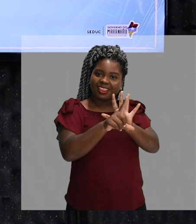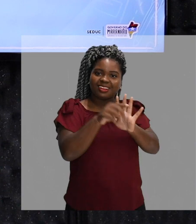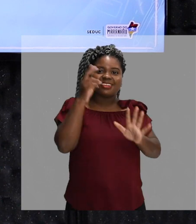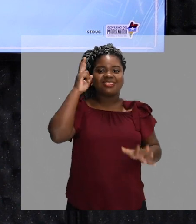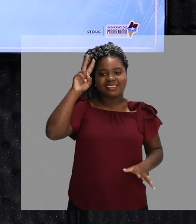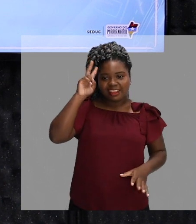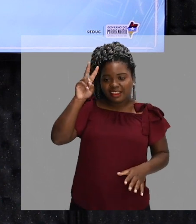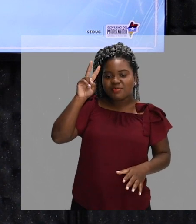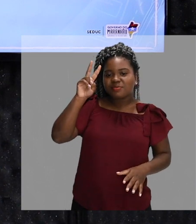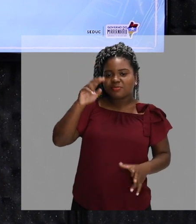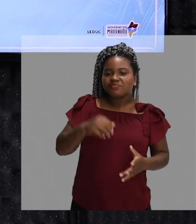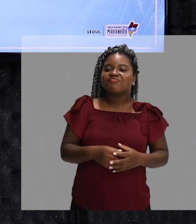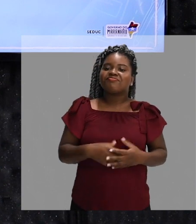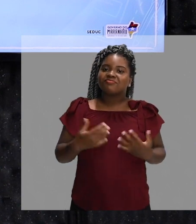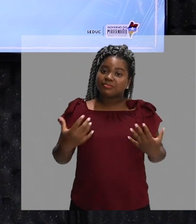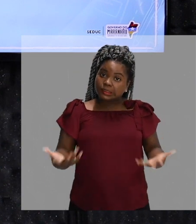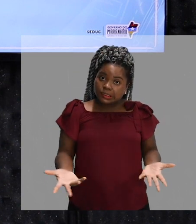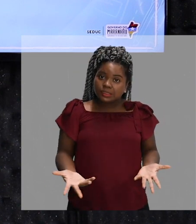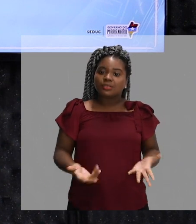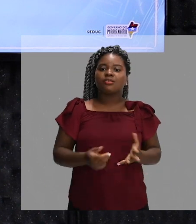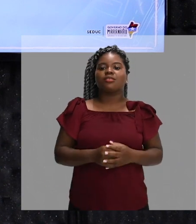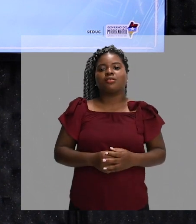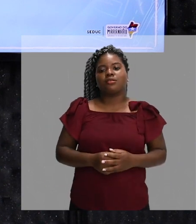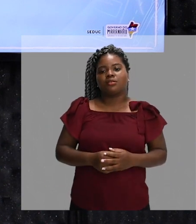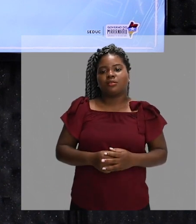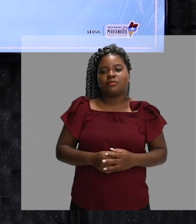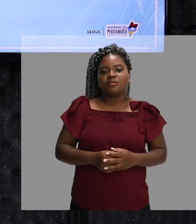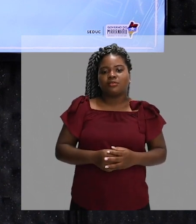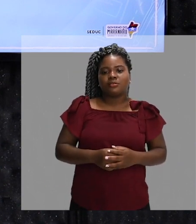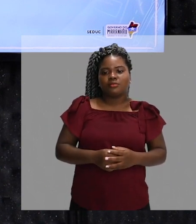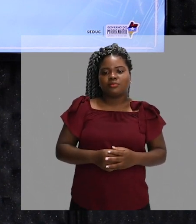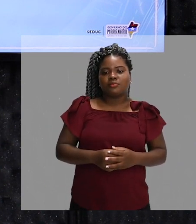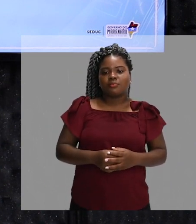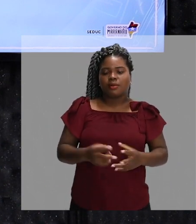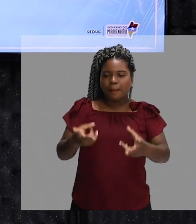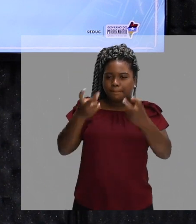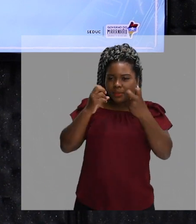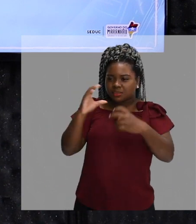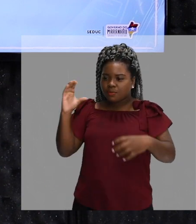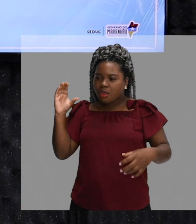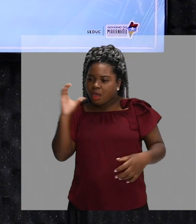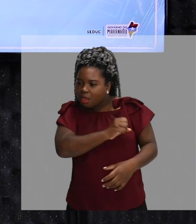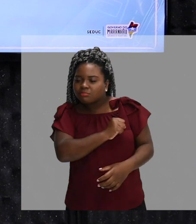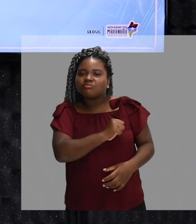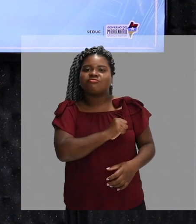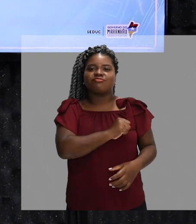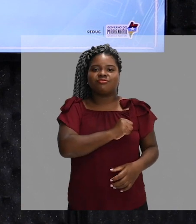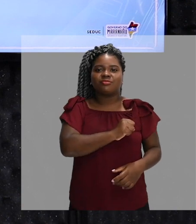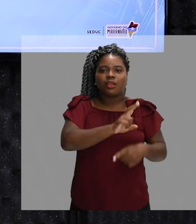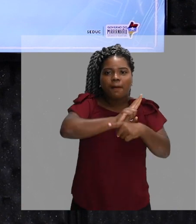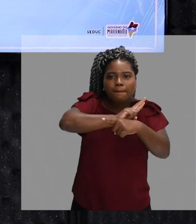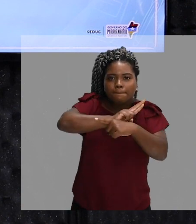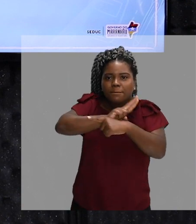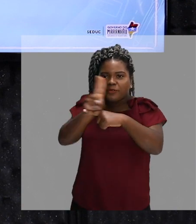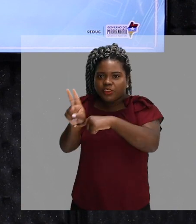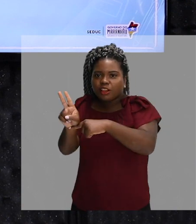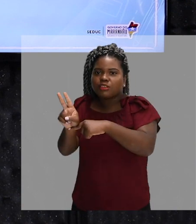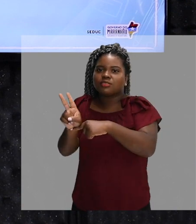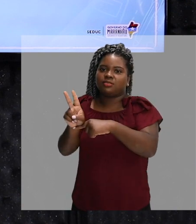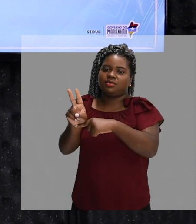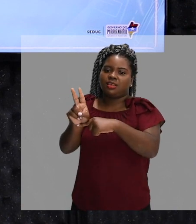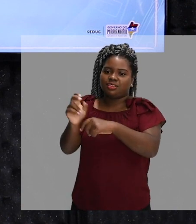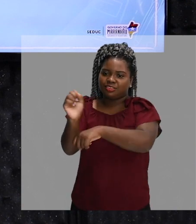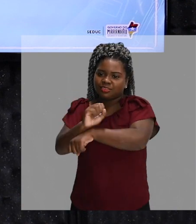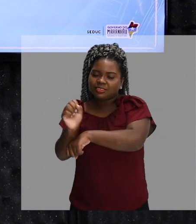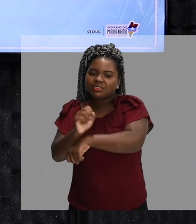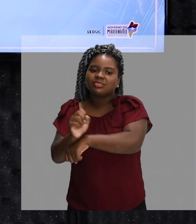para captar a velocidade dos automóveis. Então, se uma pessoa trafega em alta velocidade e tem um radar ali naquela